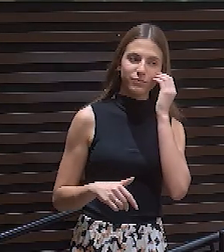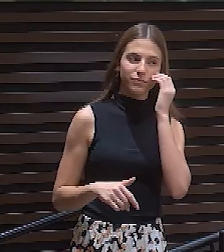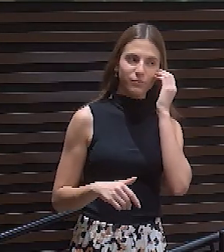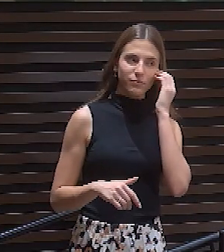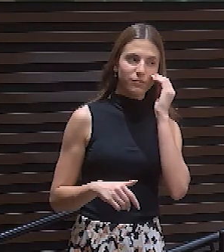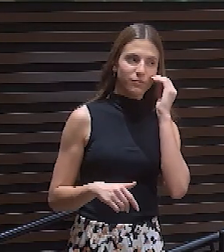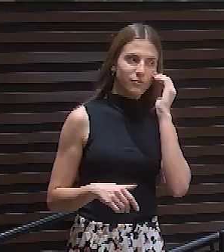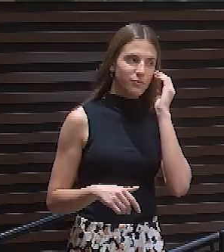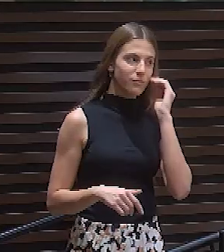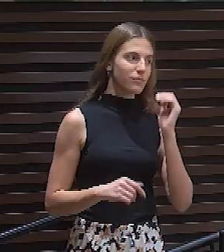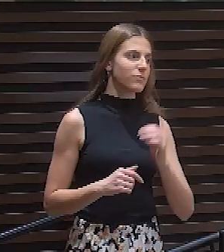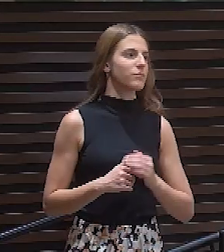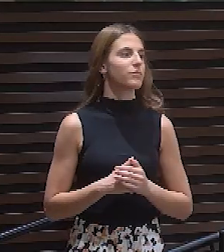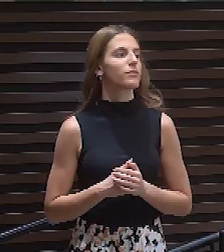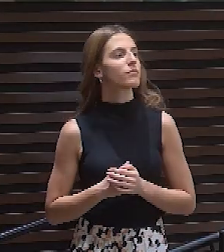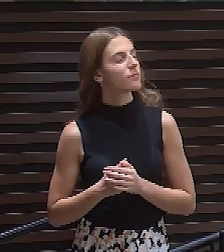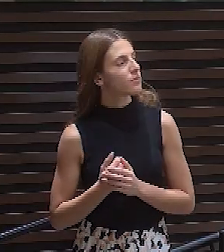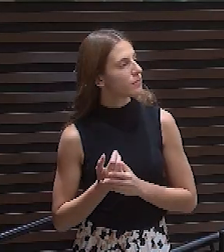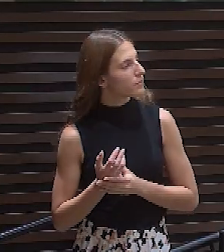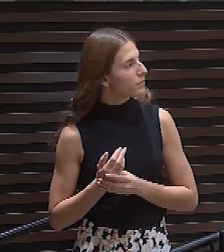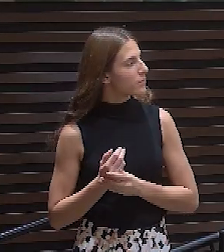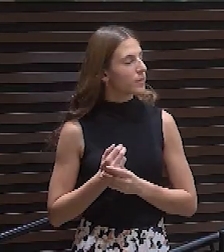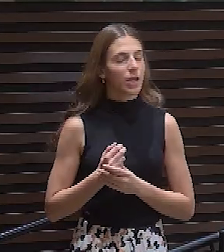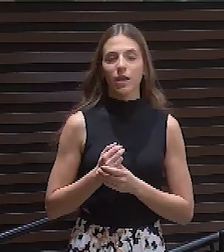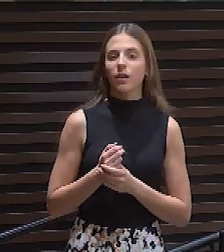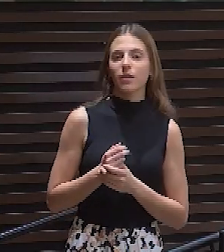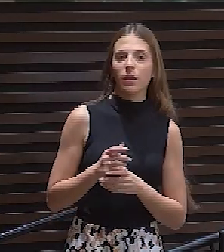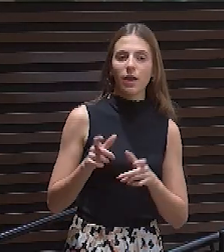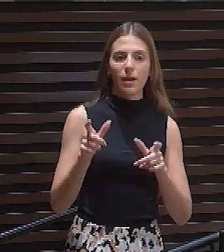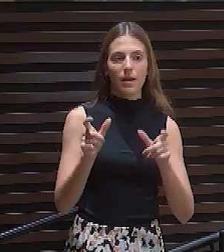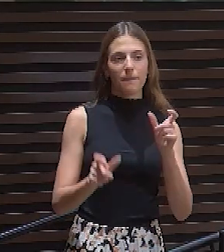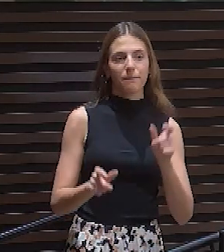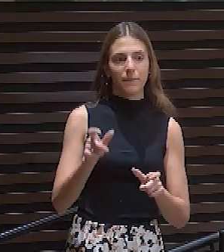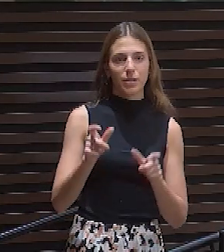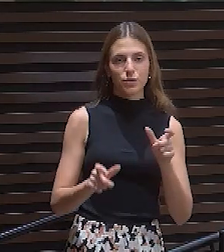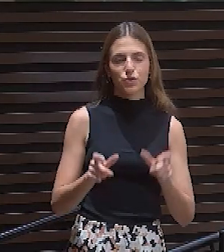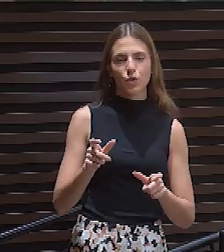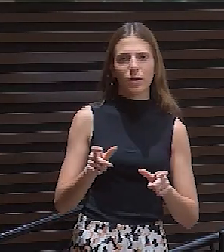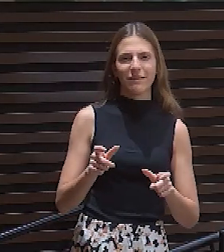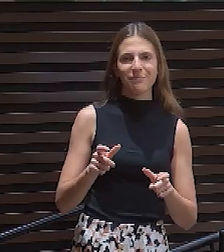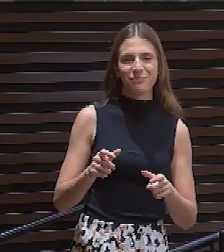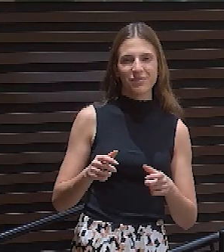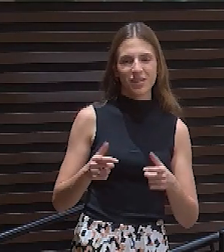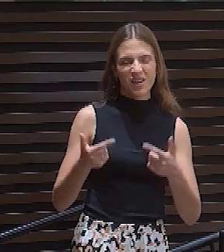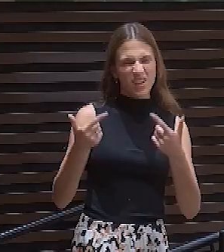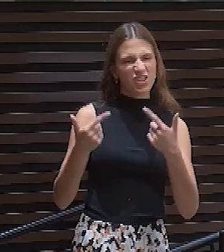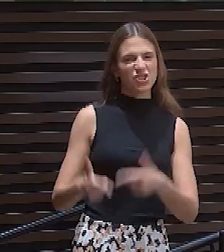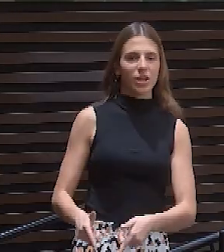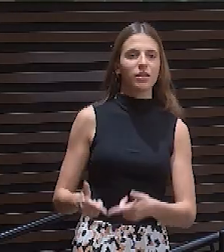E gente chata é umbigocêntrica.